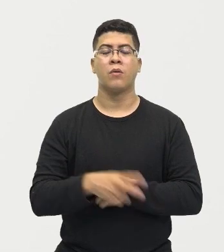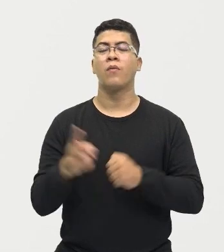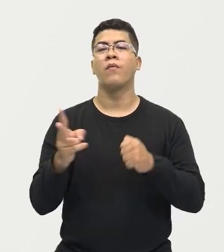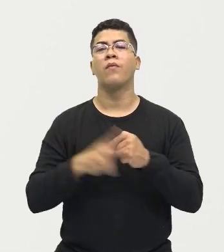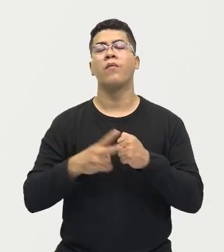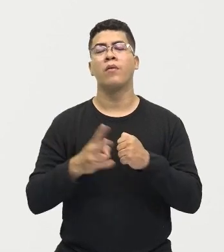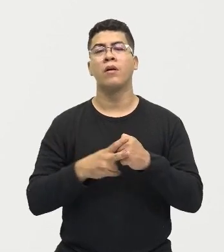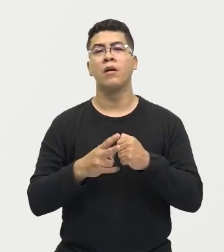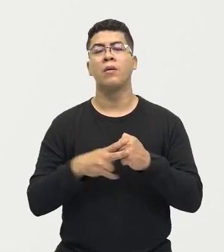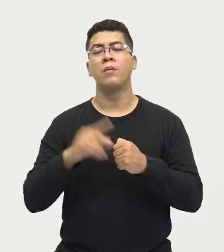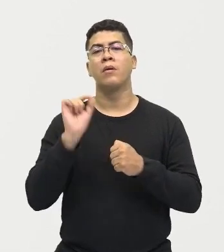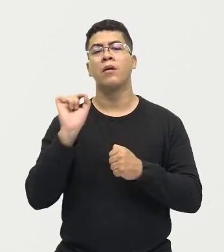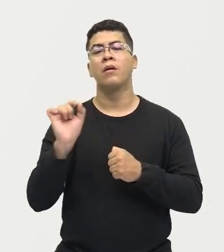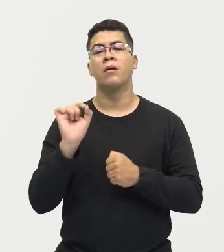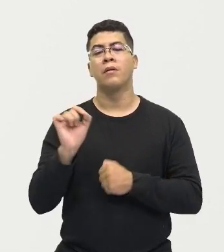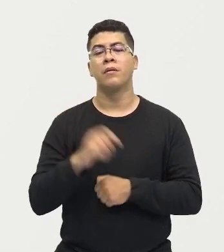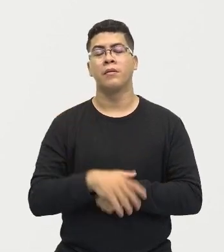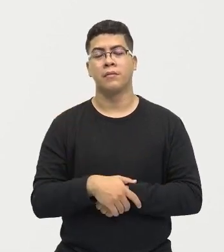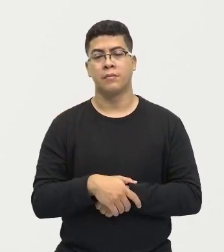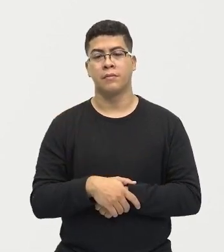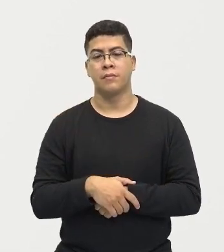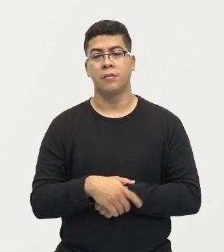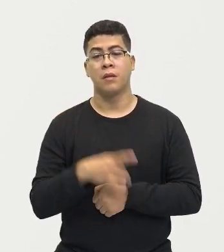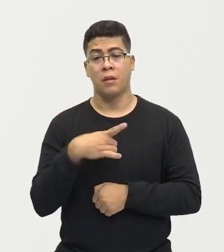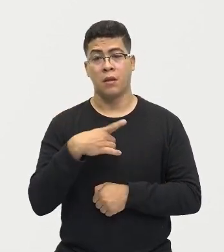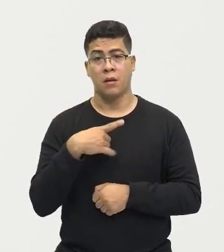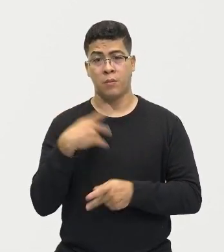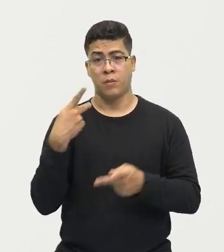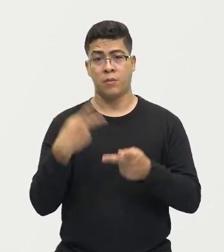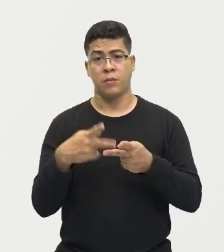acha? Tem preposição aqui?